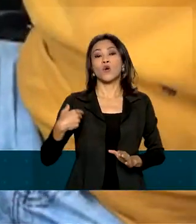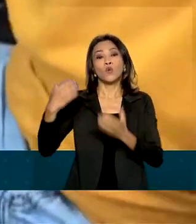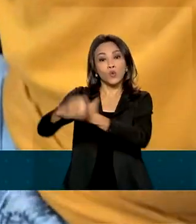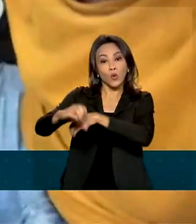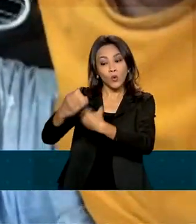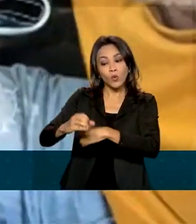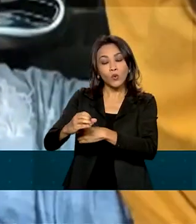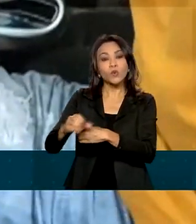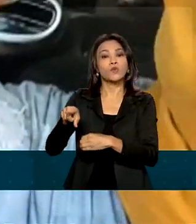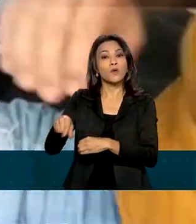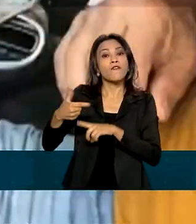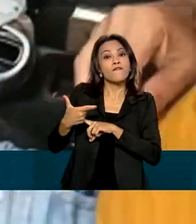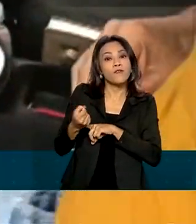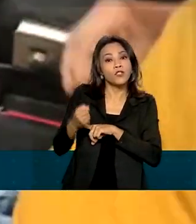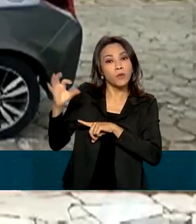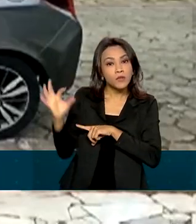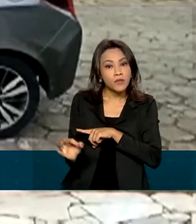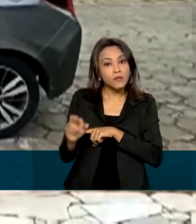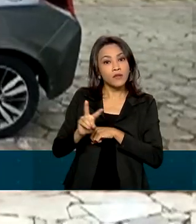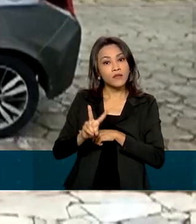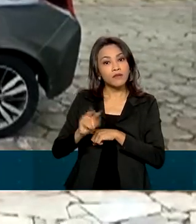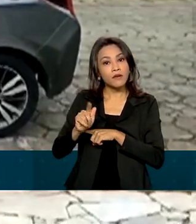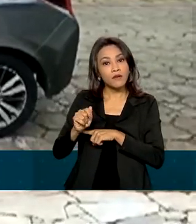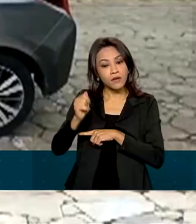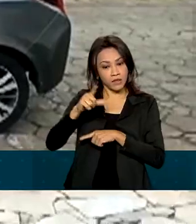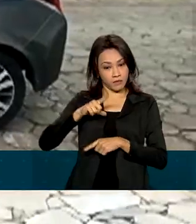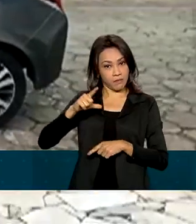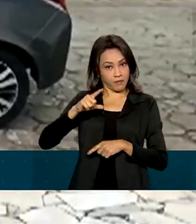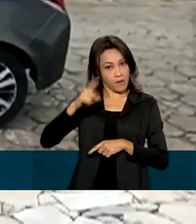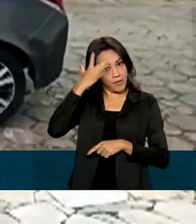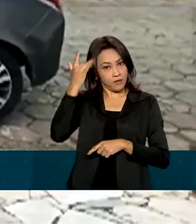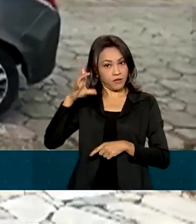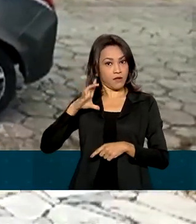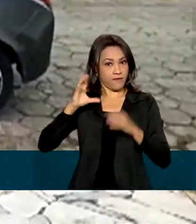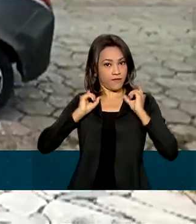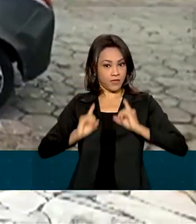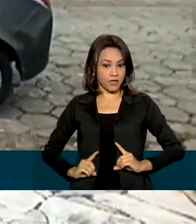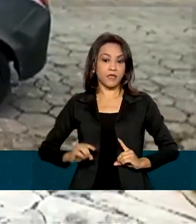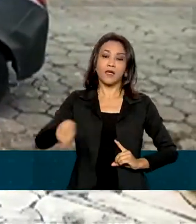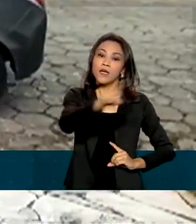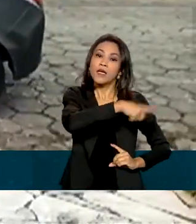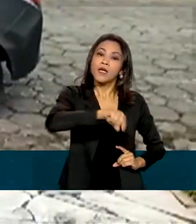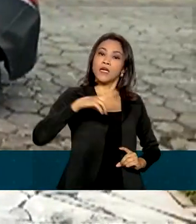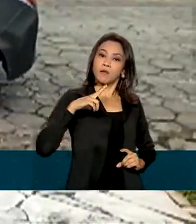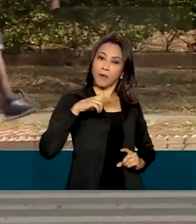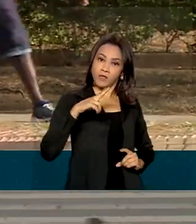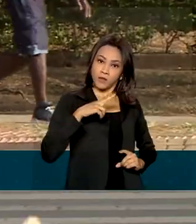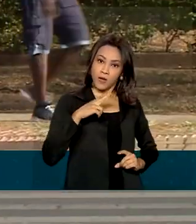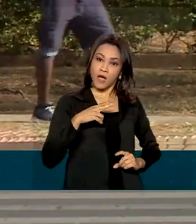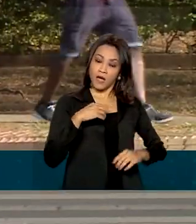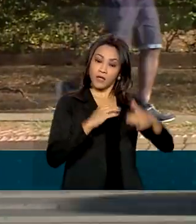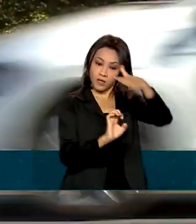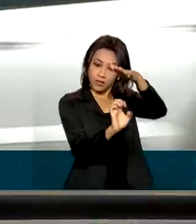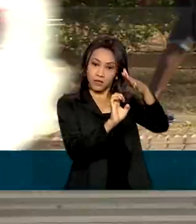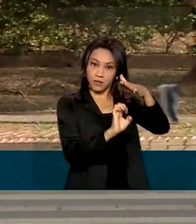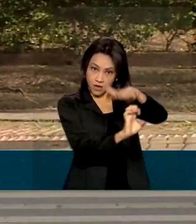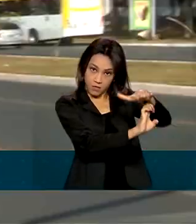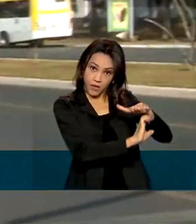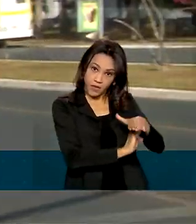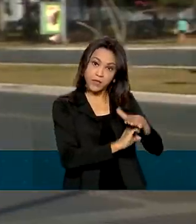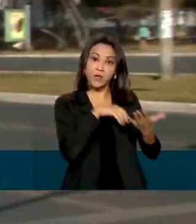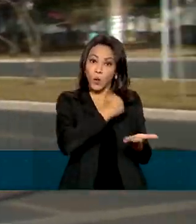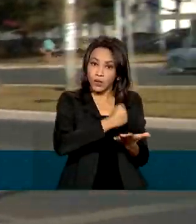20% das vagas para pessoas com deficiência e nas empresas privadas o percentual de contratação